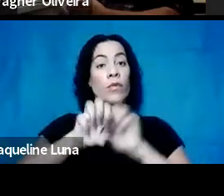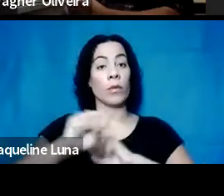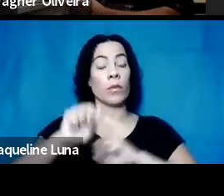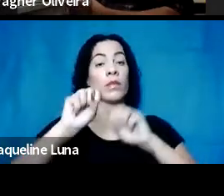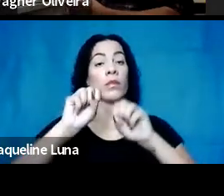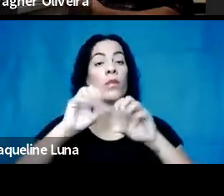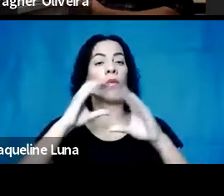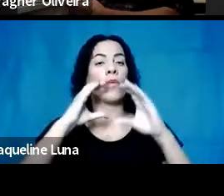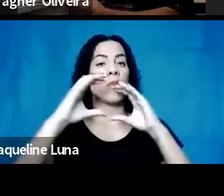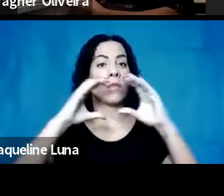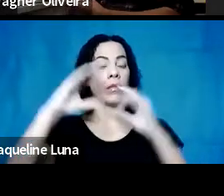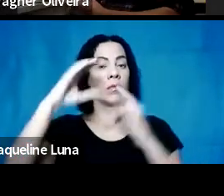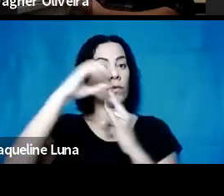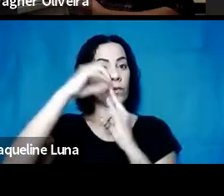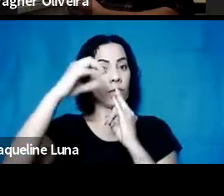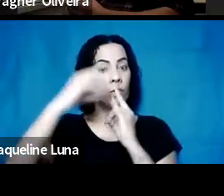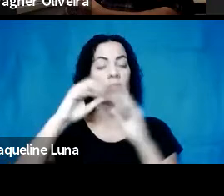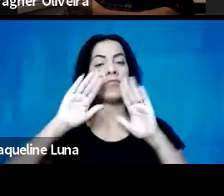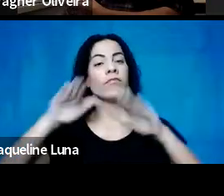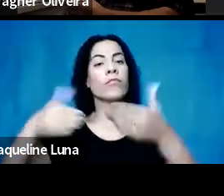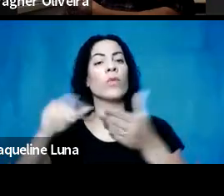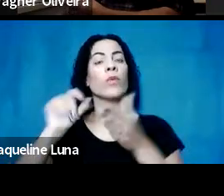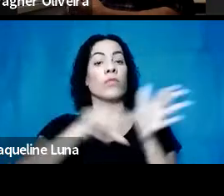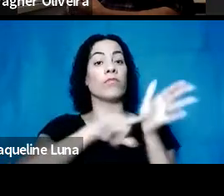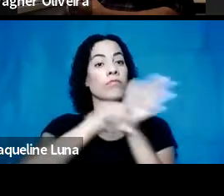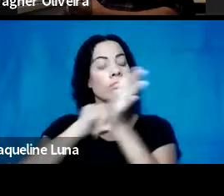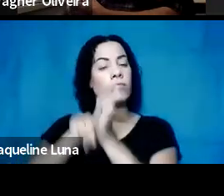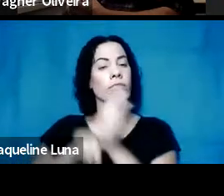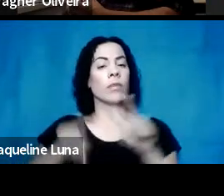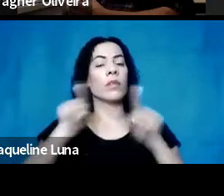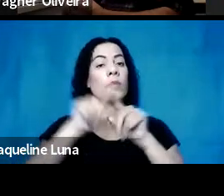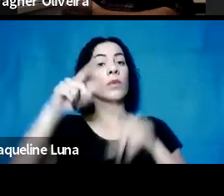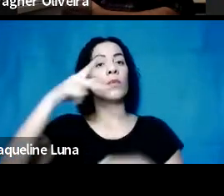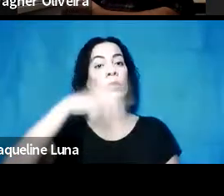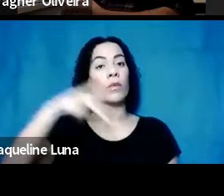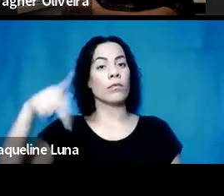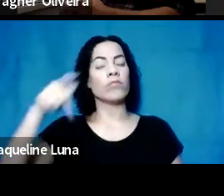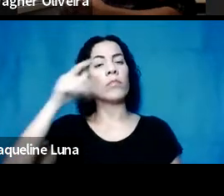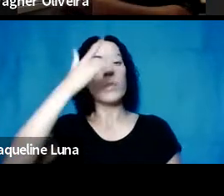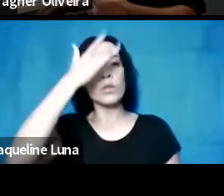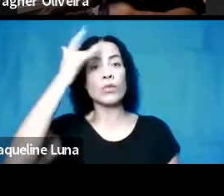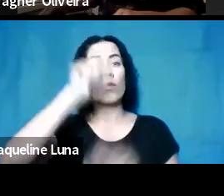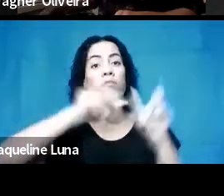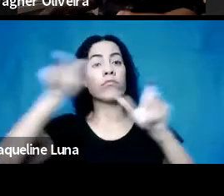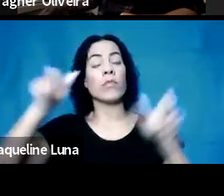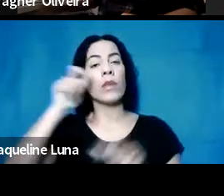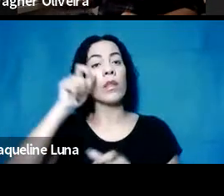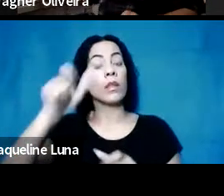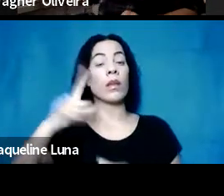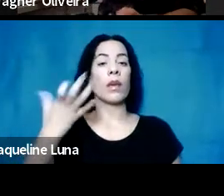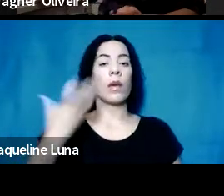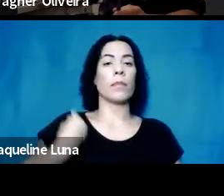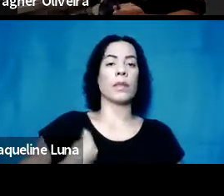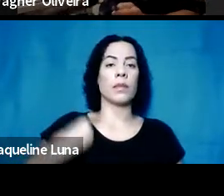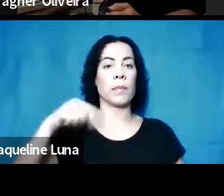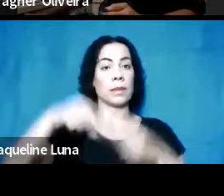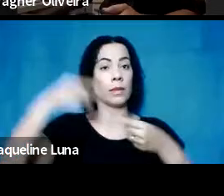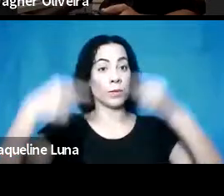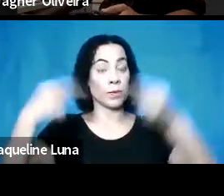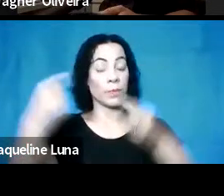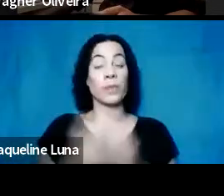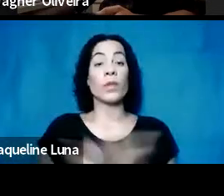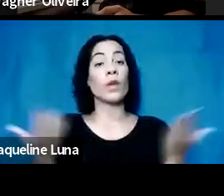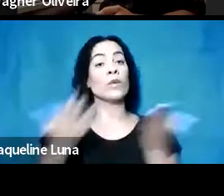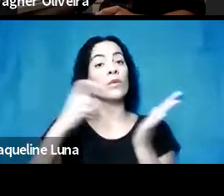Comunicação da Fiocruz, voltada a pesquisadores, professores e interessados a participarem desse debate. Nessa